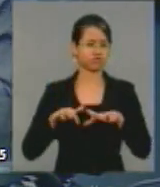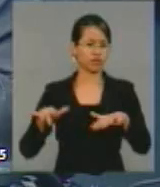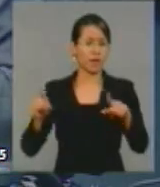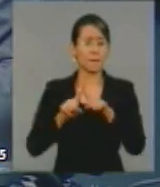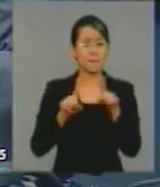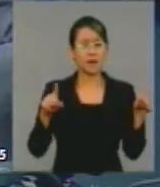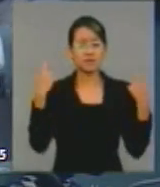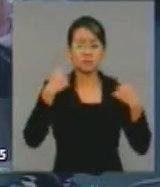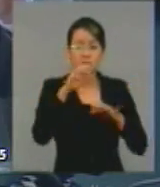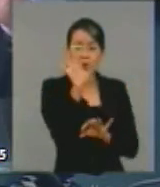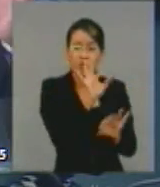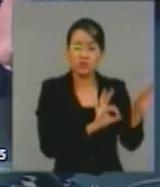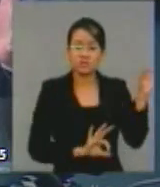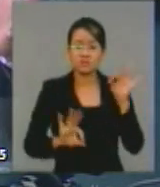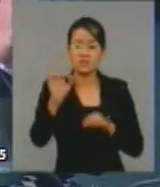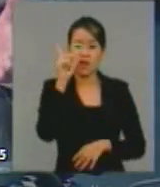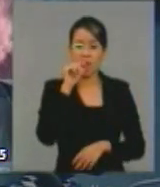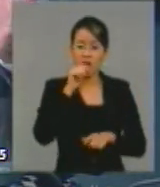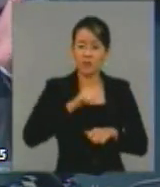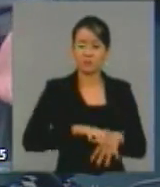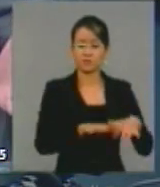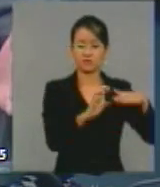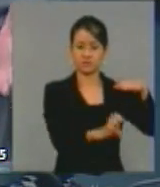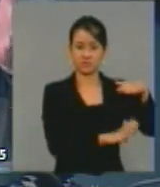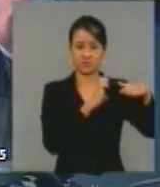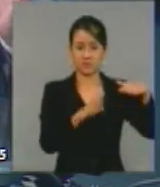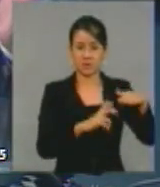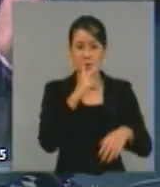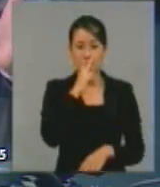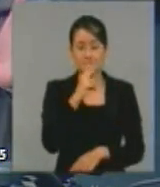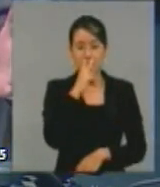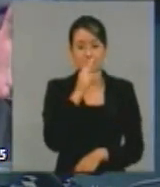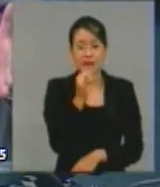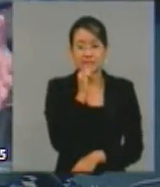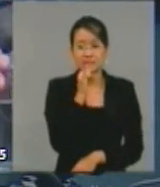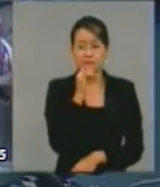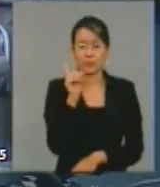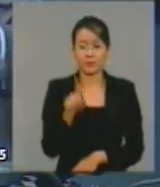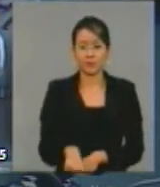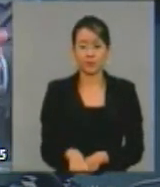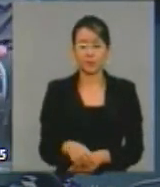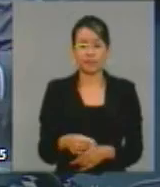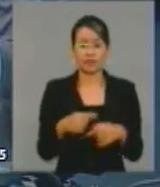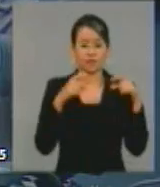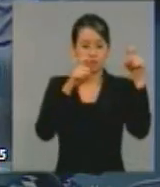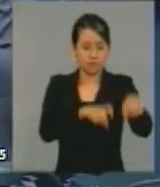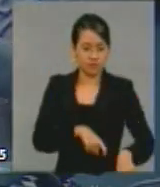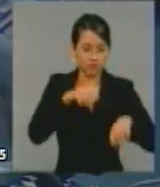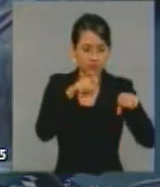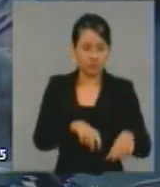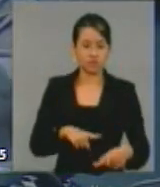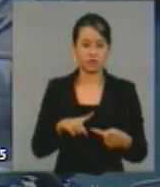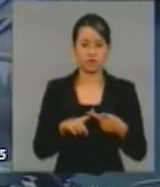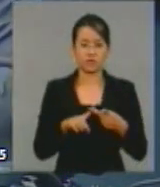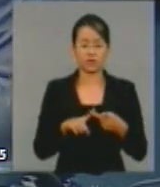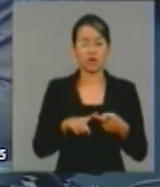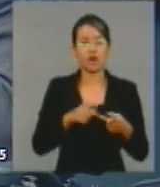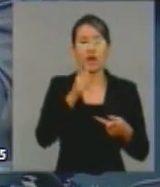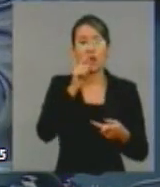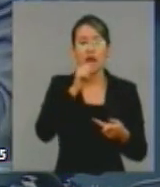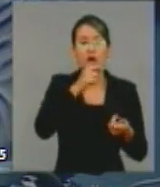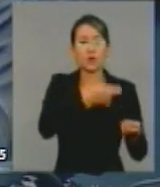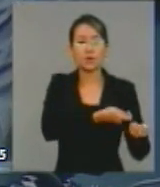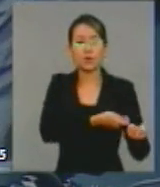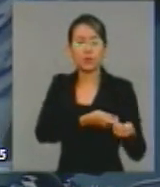coloca, parece que está se tirando para a indústria ou para a agricultura irrigada aquela água que seria para consumo humano. Eu